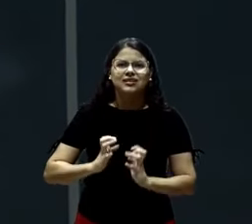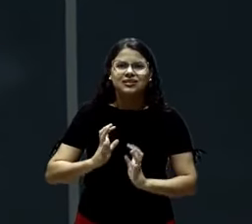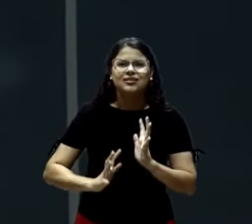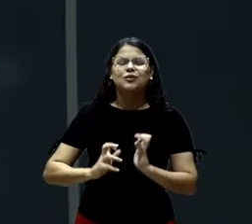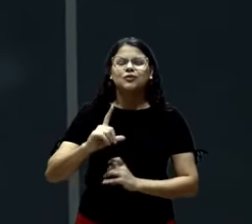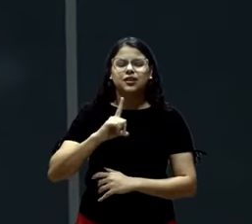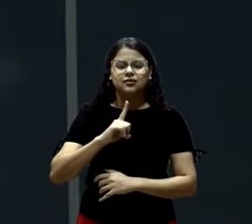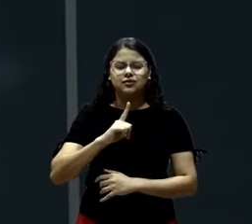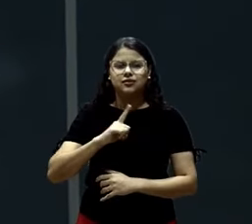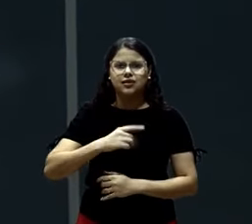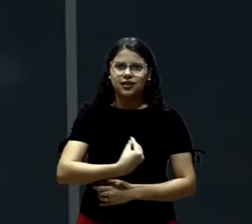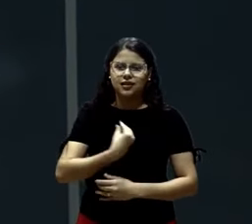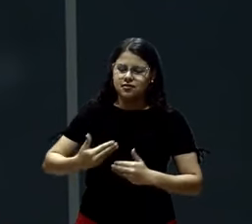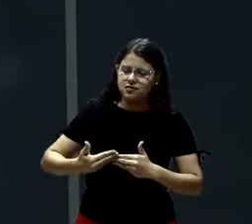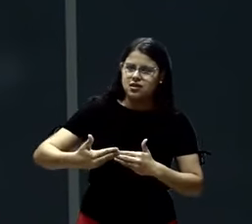vida cristã.